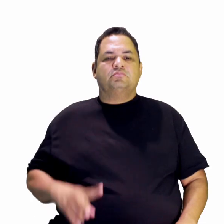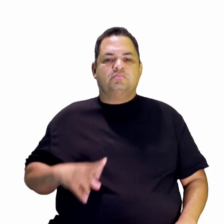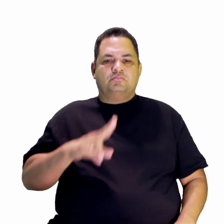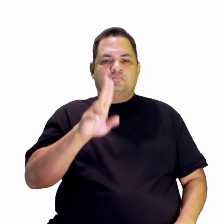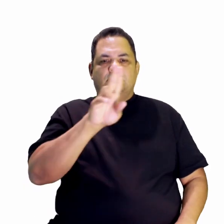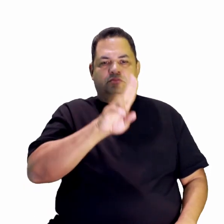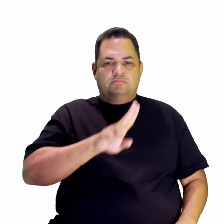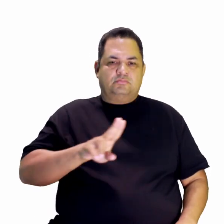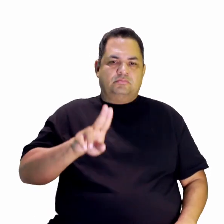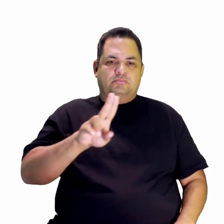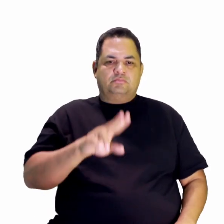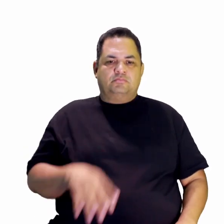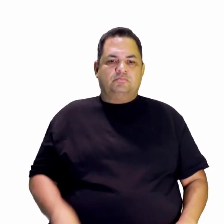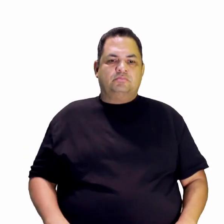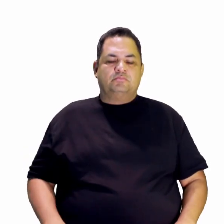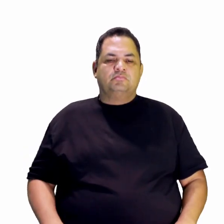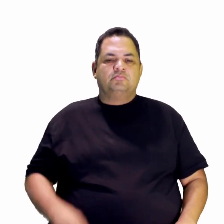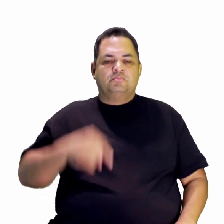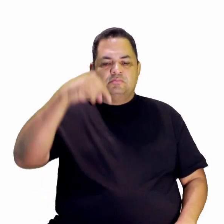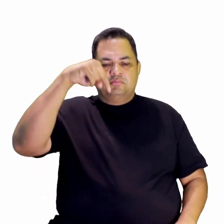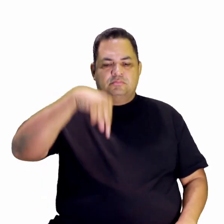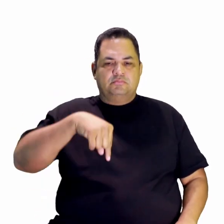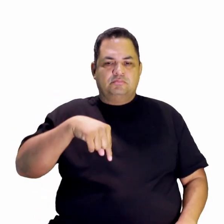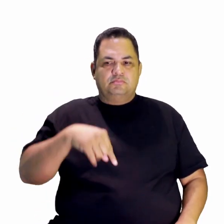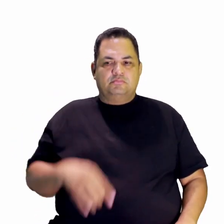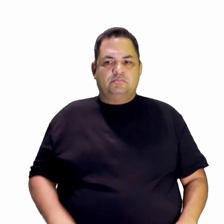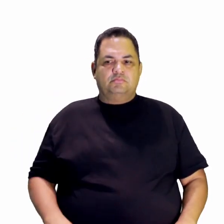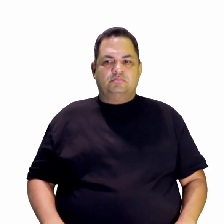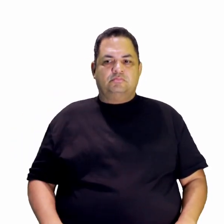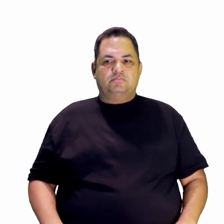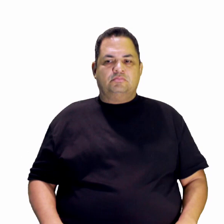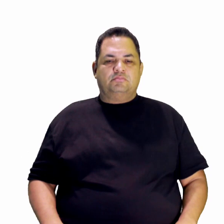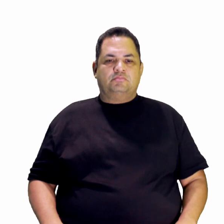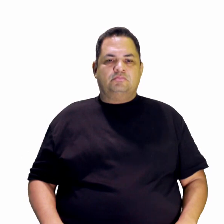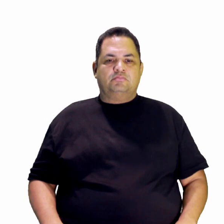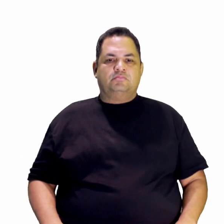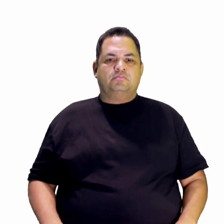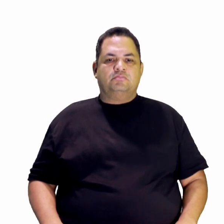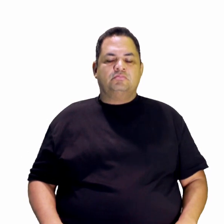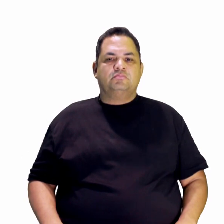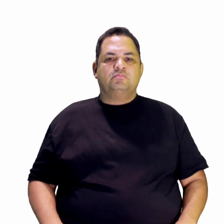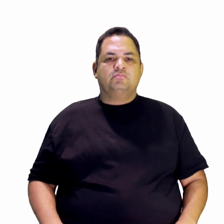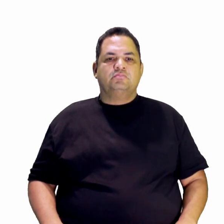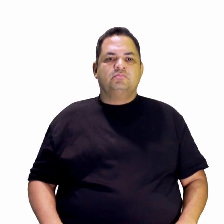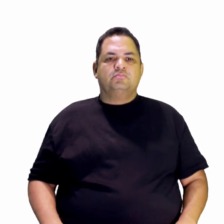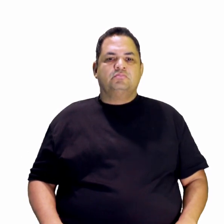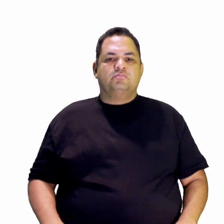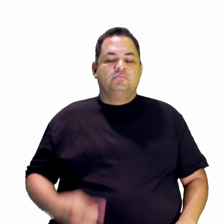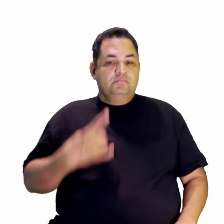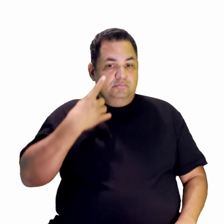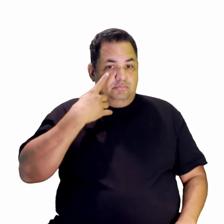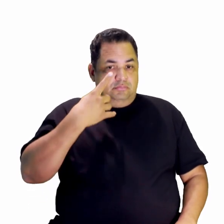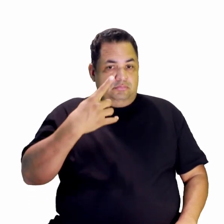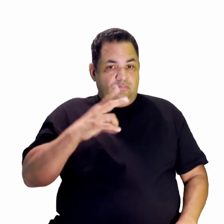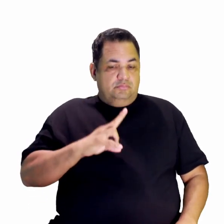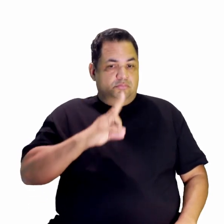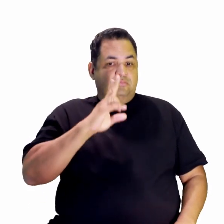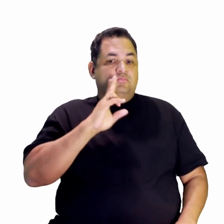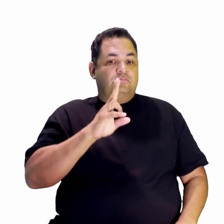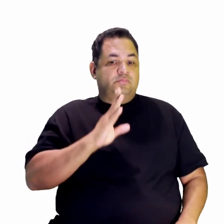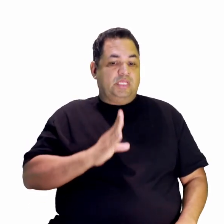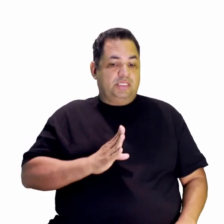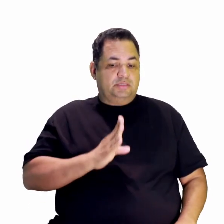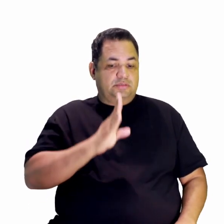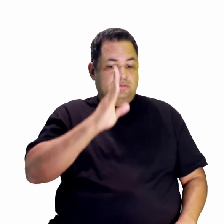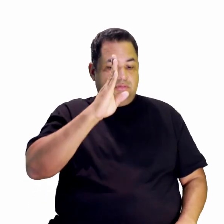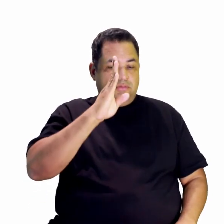para movimentar é vertical para baixo, a força de atrito é vertical para cima. Repara que a força tem a mesma